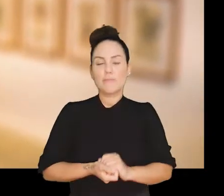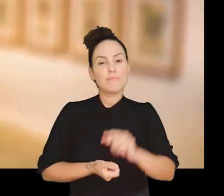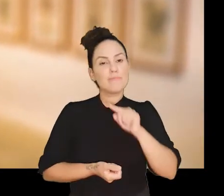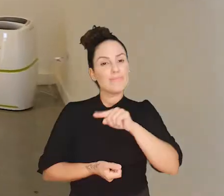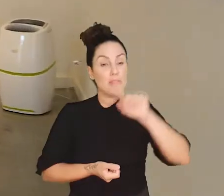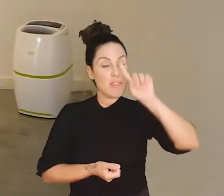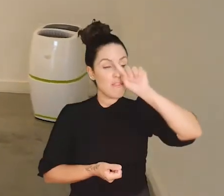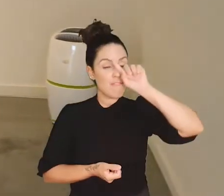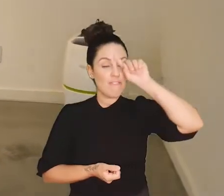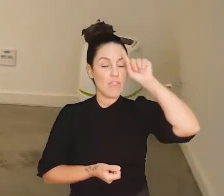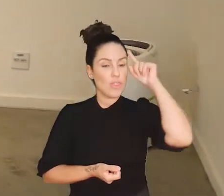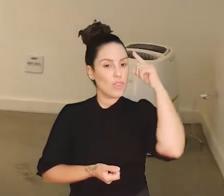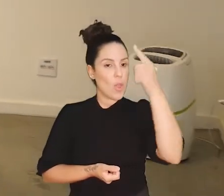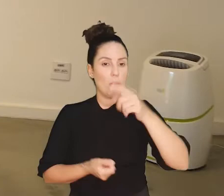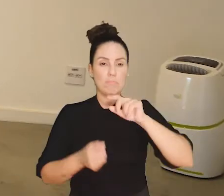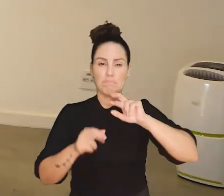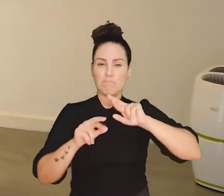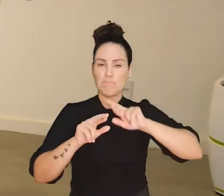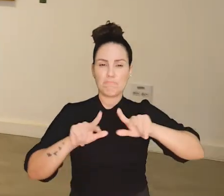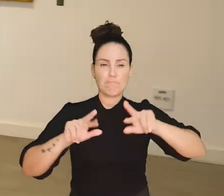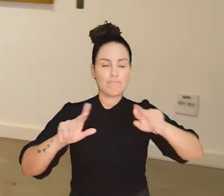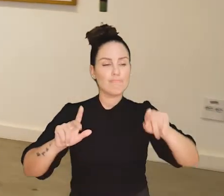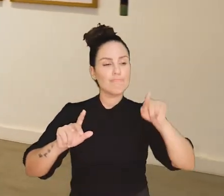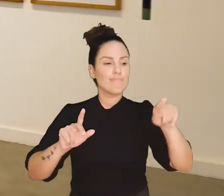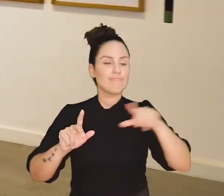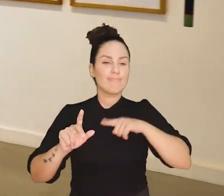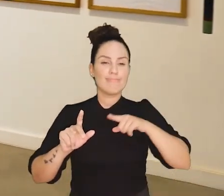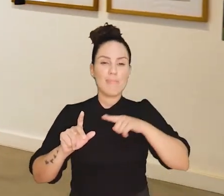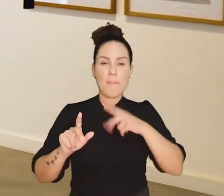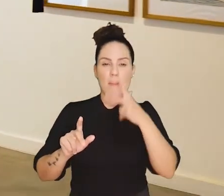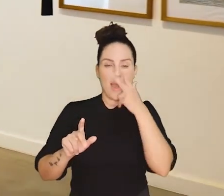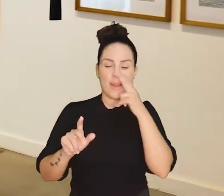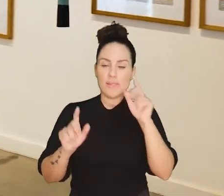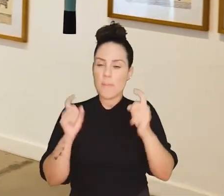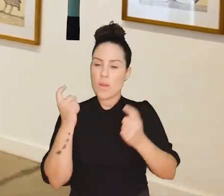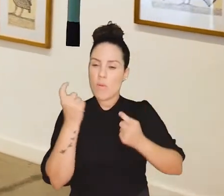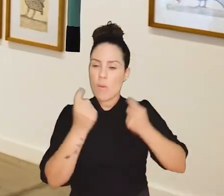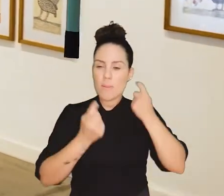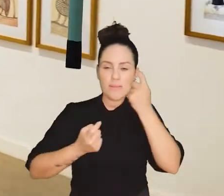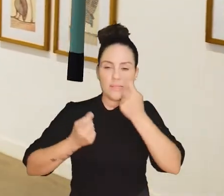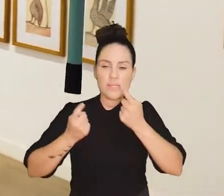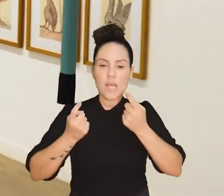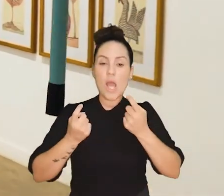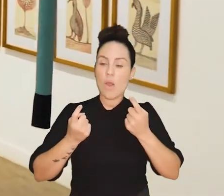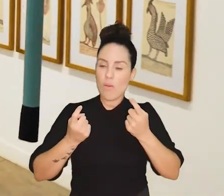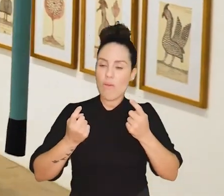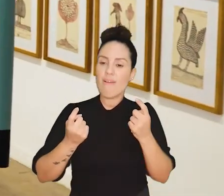delas, nos quais vemos novamente a